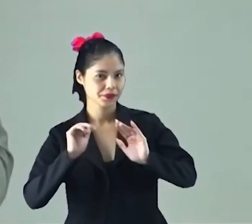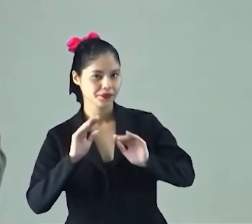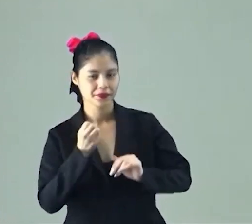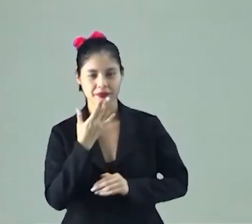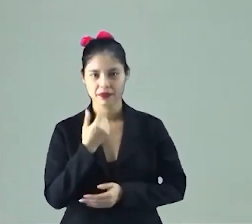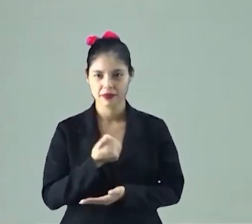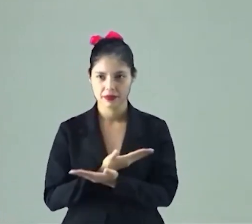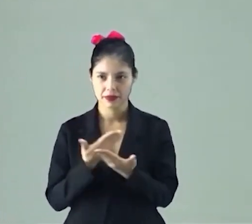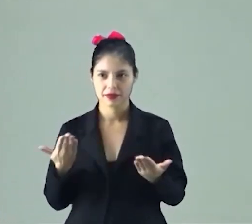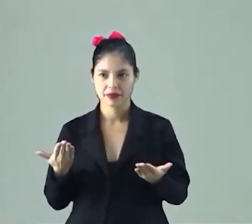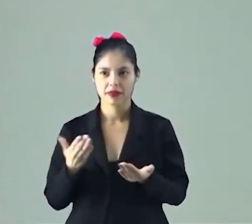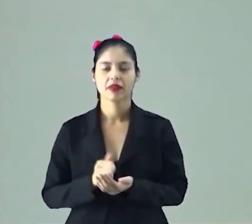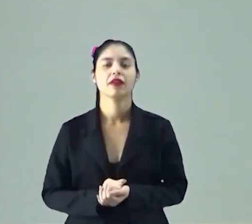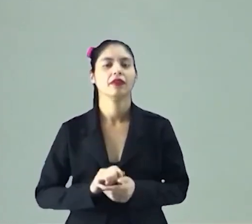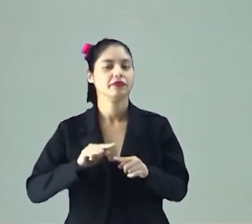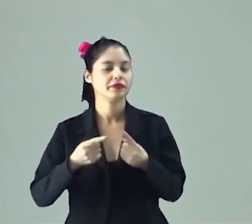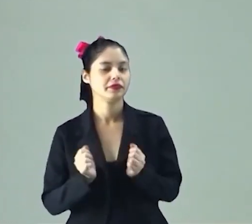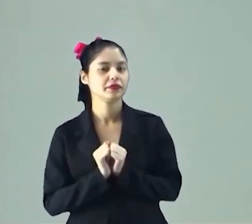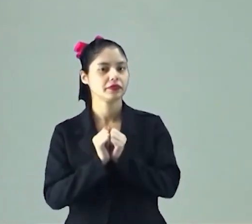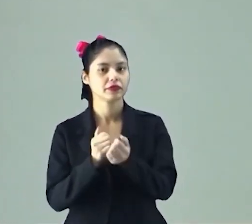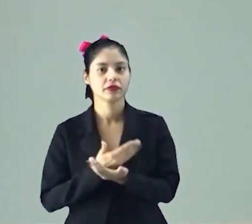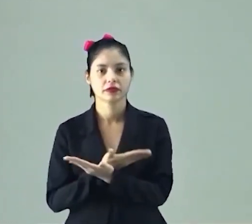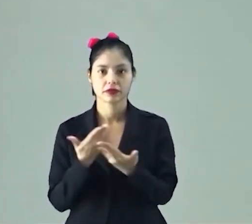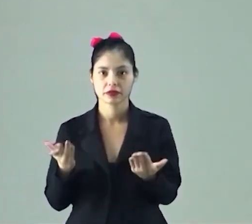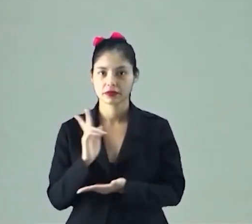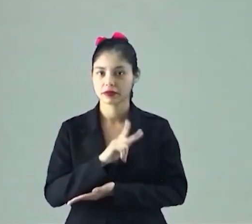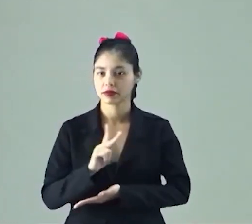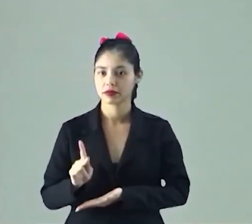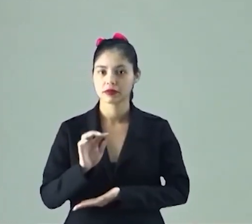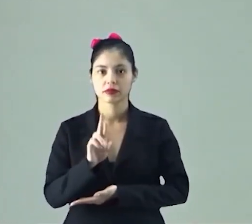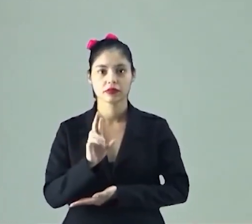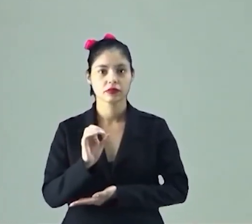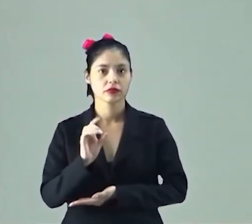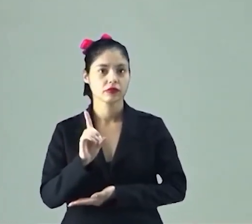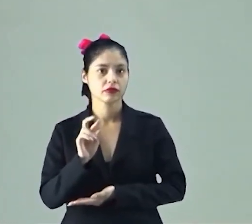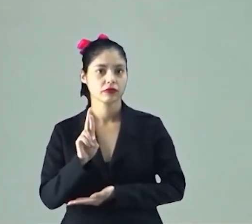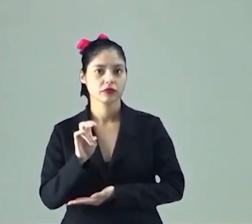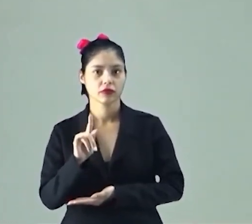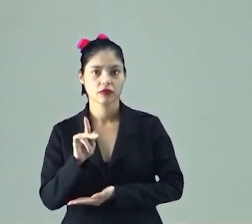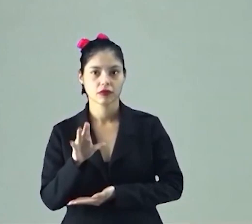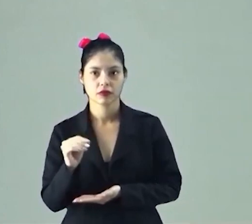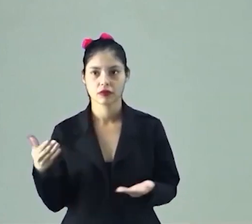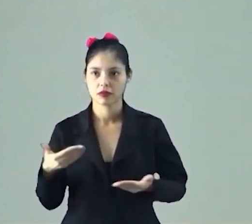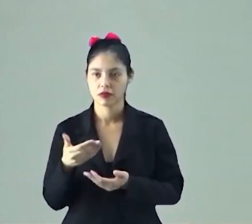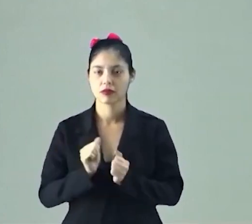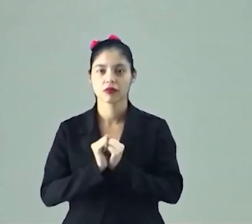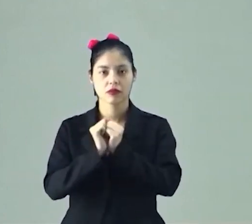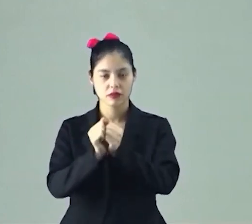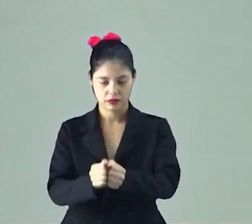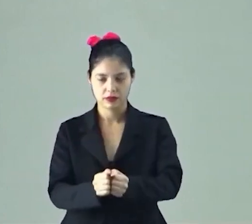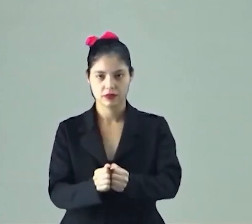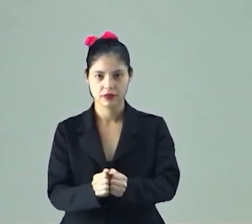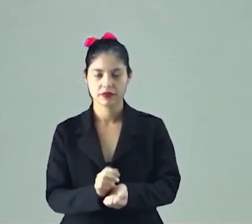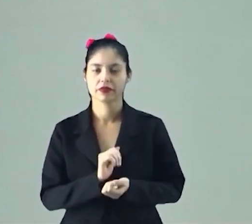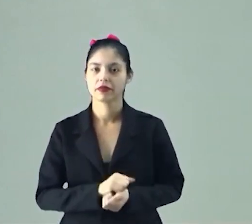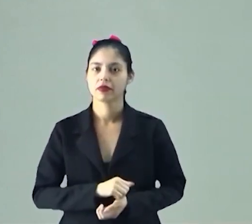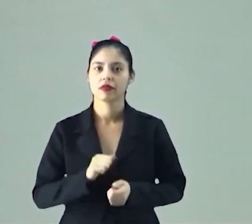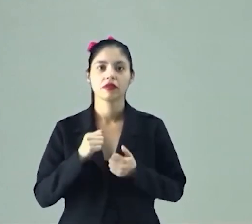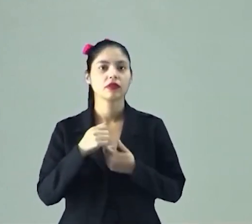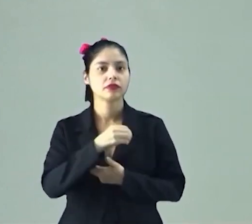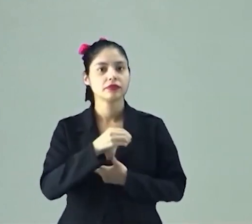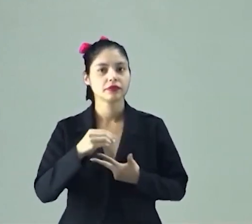Olá, gente, tudo bem? Mais uma vez estou aqui com vocês, professor Rodrigo, para ajudar vocês nessa jornada do pré-ENEM,